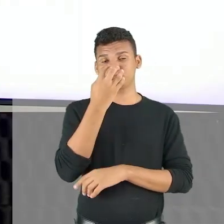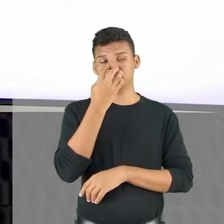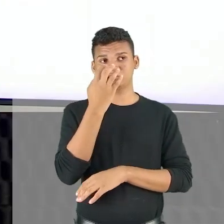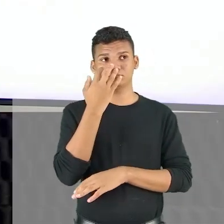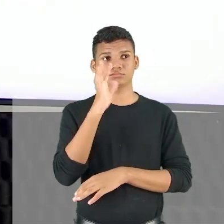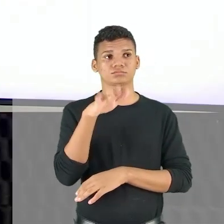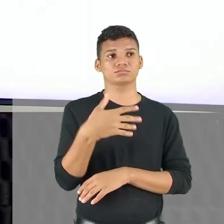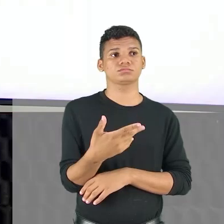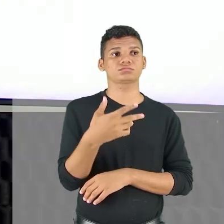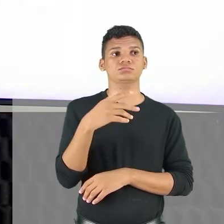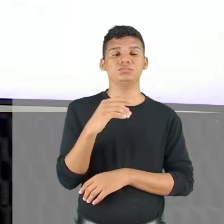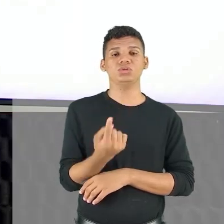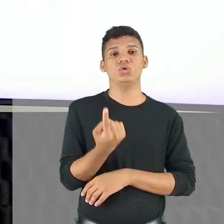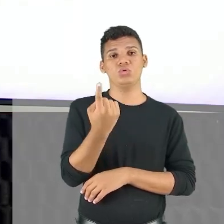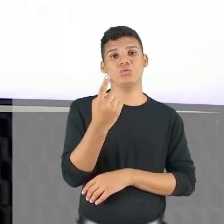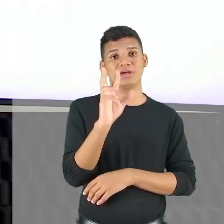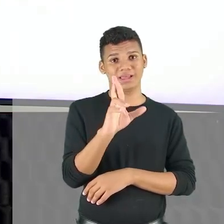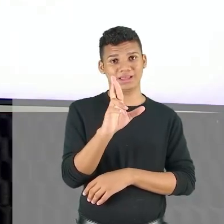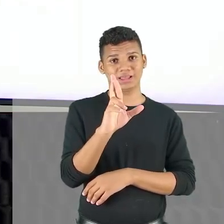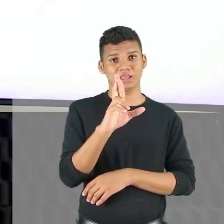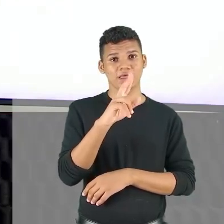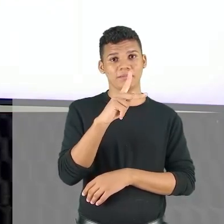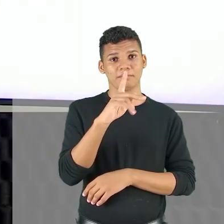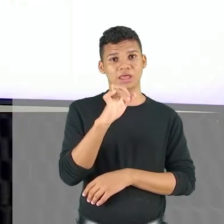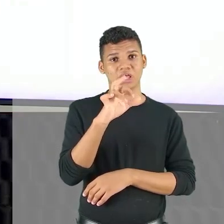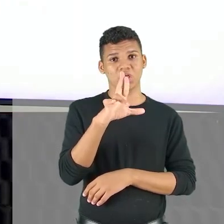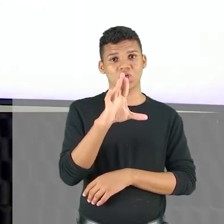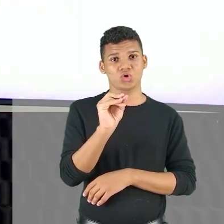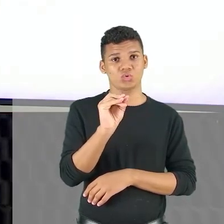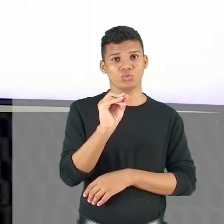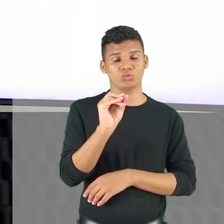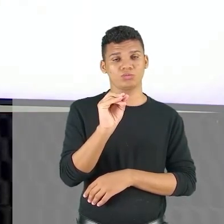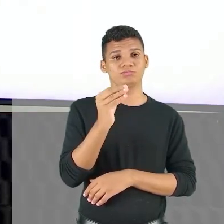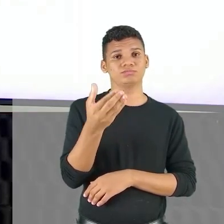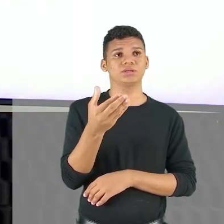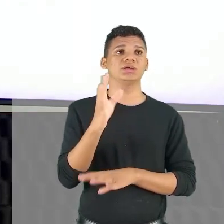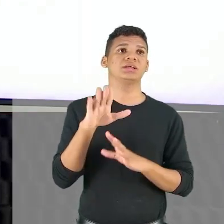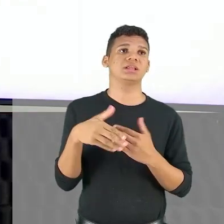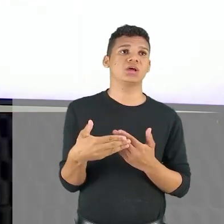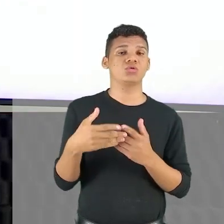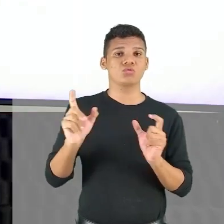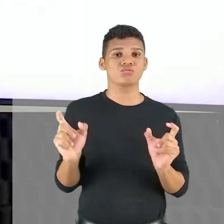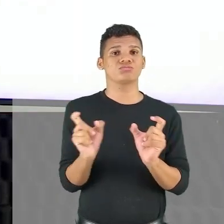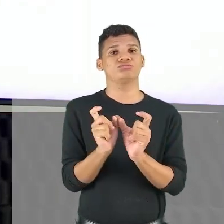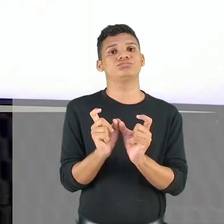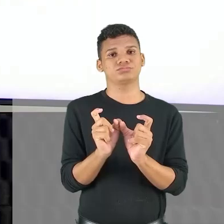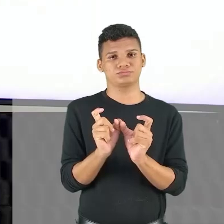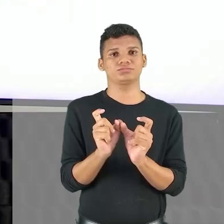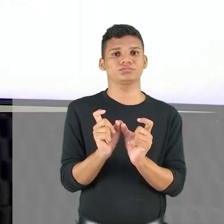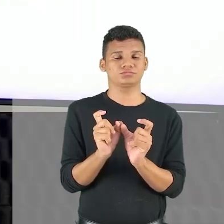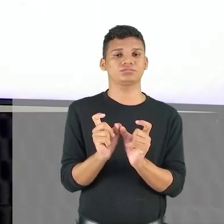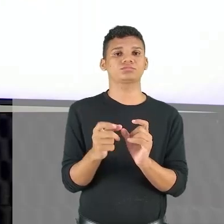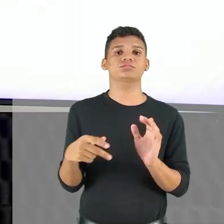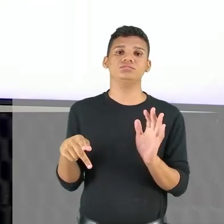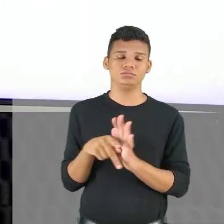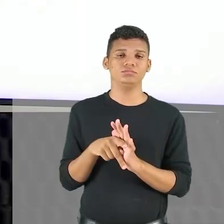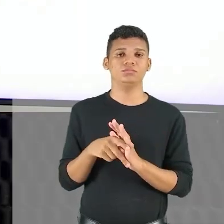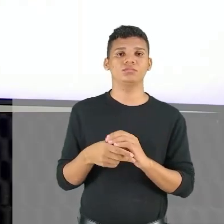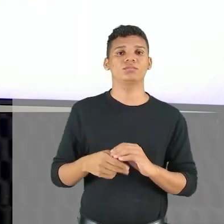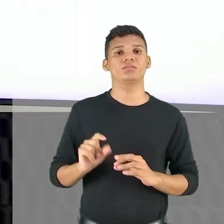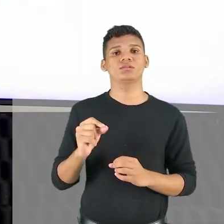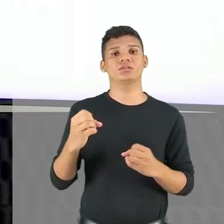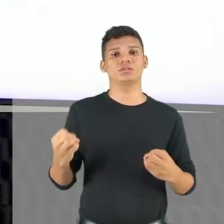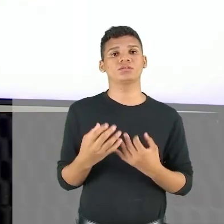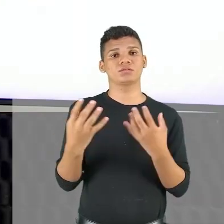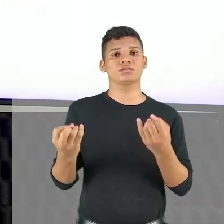palavra com um R, ela é uma, como já está aqui na questão, conjunção, certo? Uma conjunção adversativa que vai